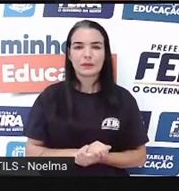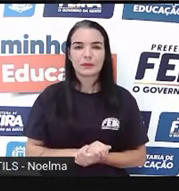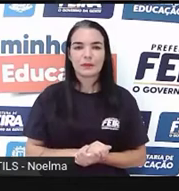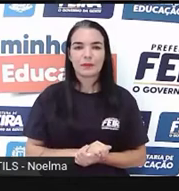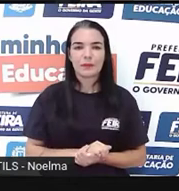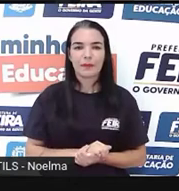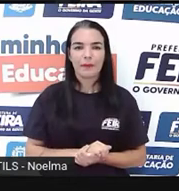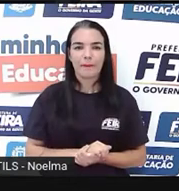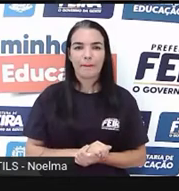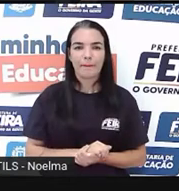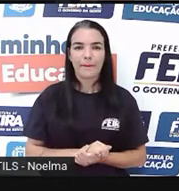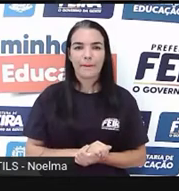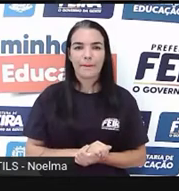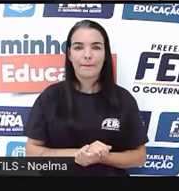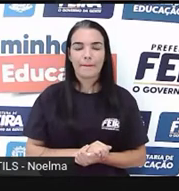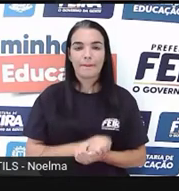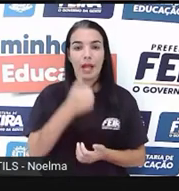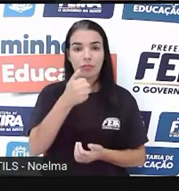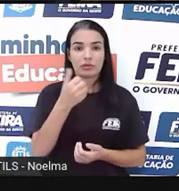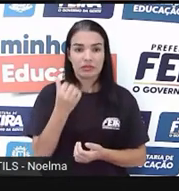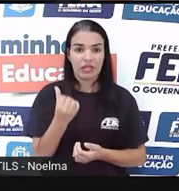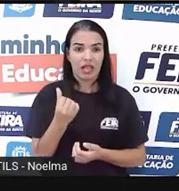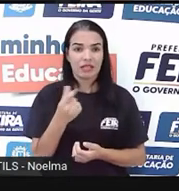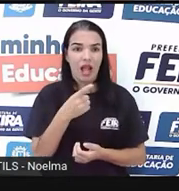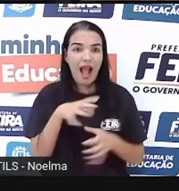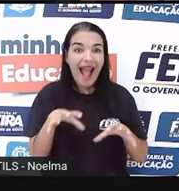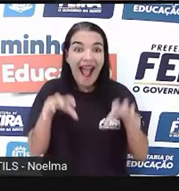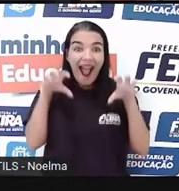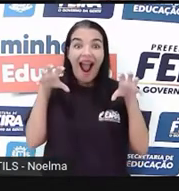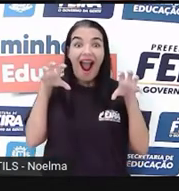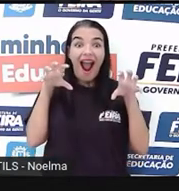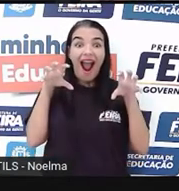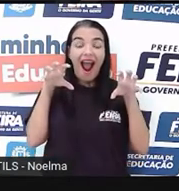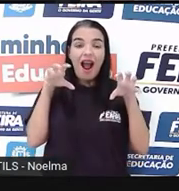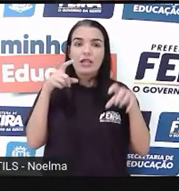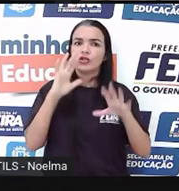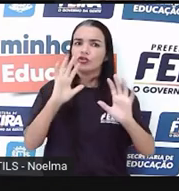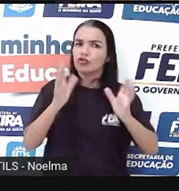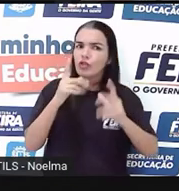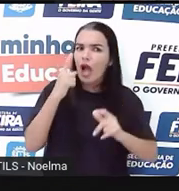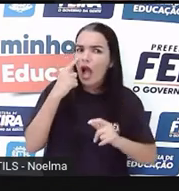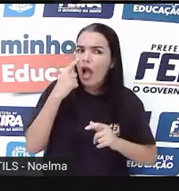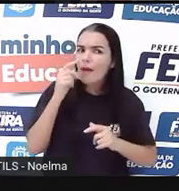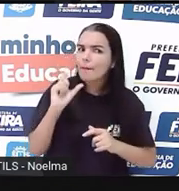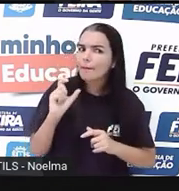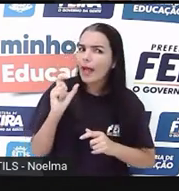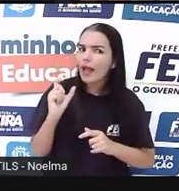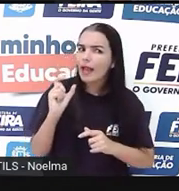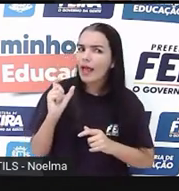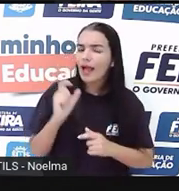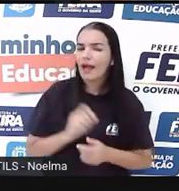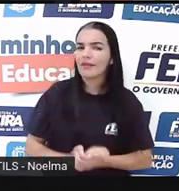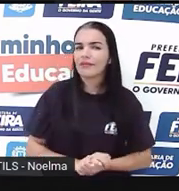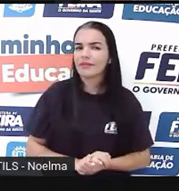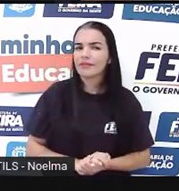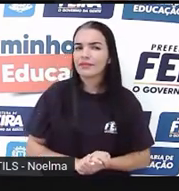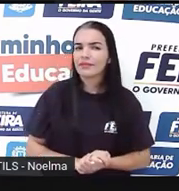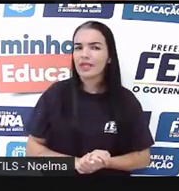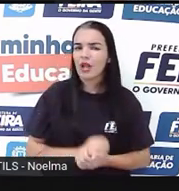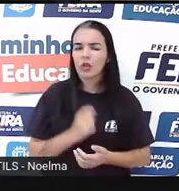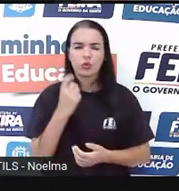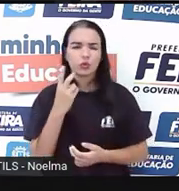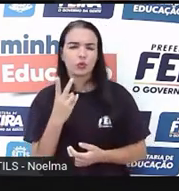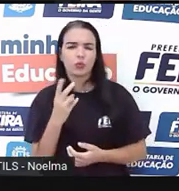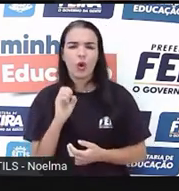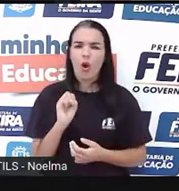go. Number 14, monster. Gente, já saiu essa palavra aqui. Number two or